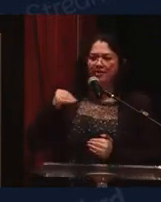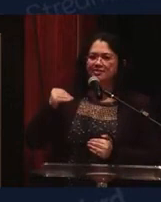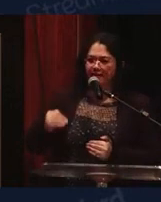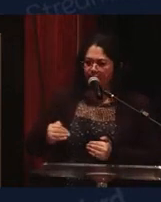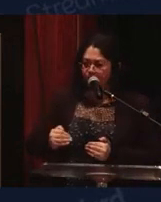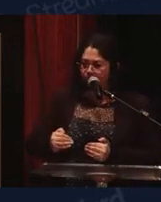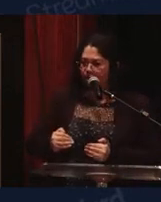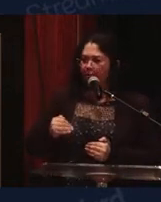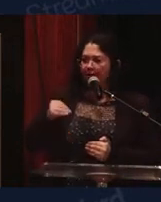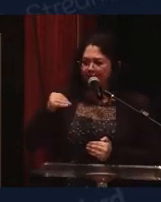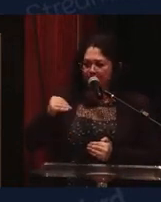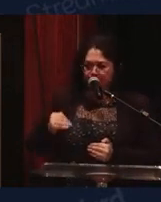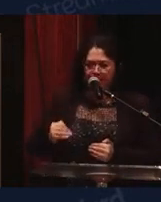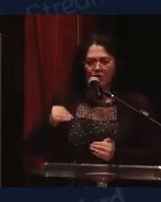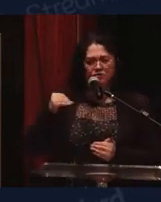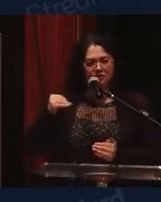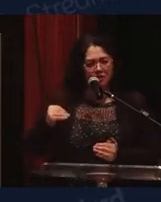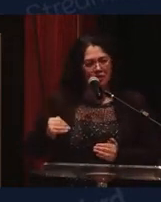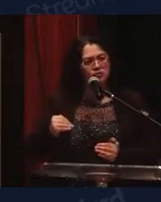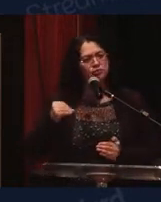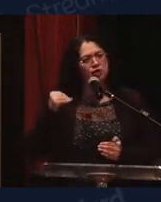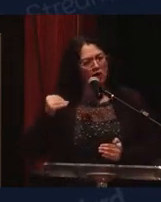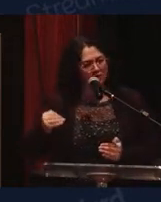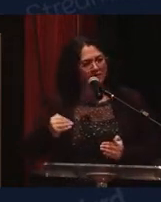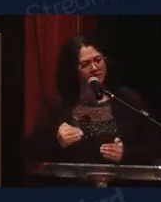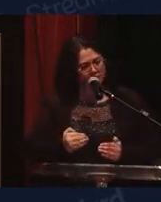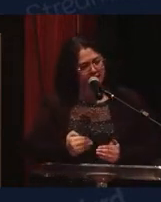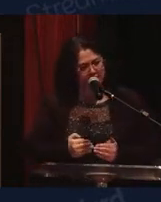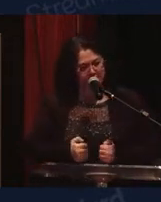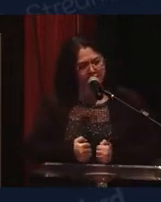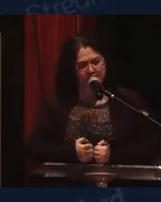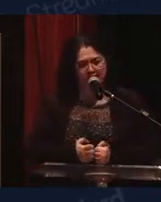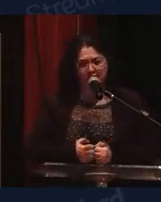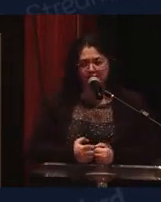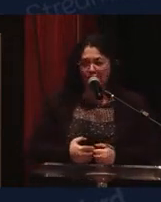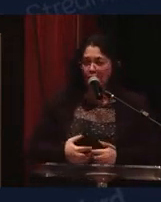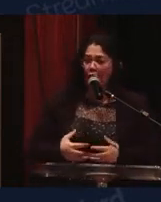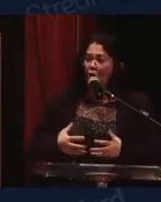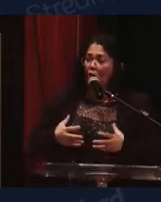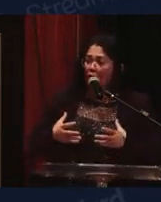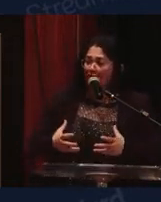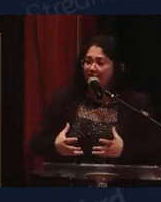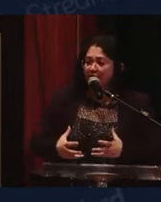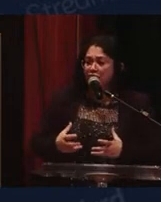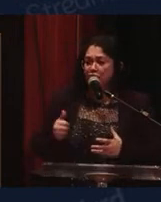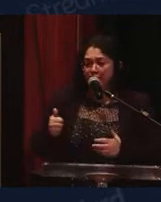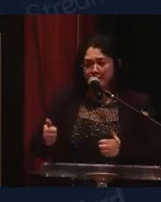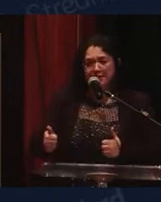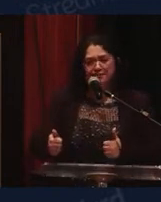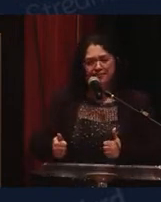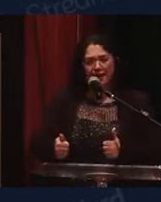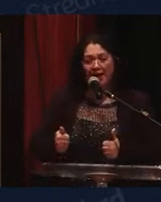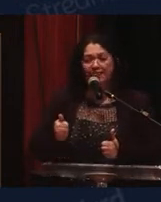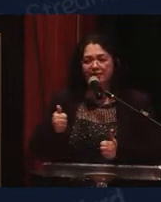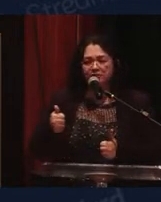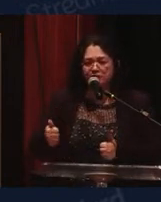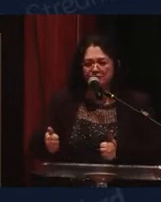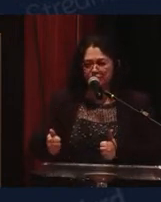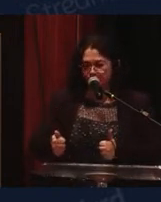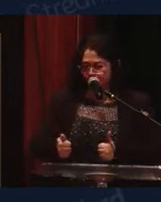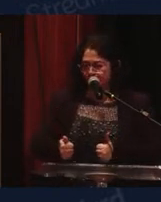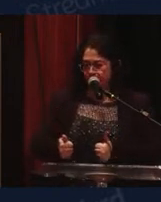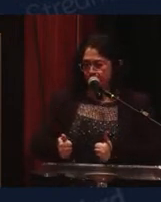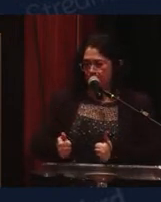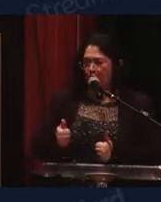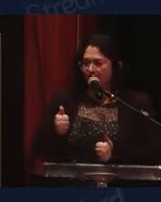nós fazermos para também conseguirmos melhores resultados de aprendizagem? Então, começamos por aí,